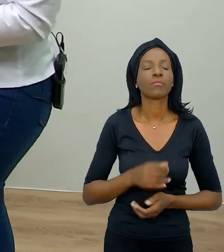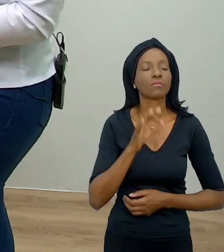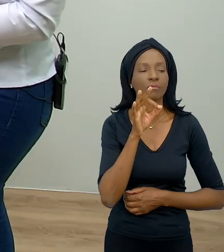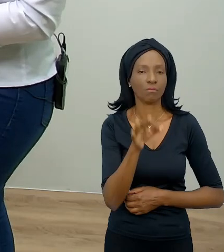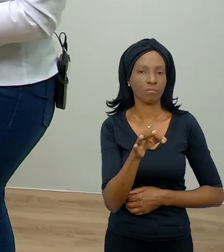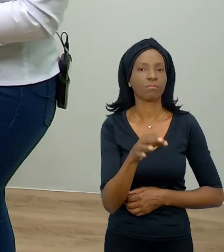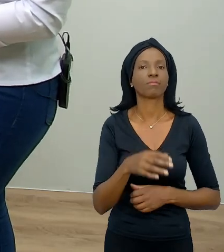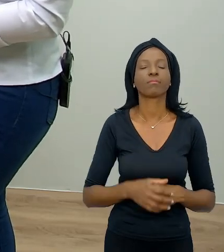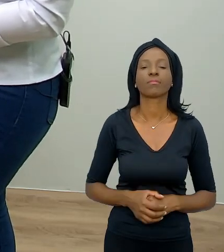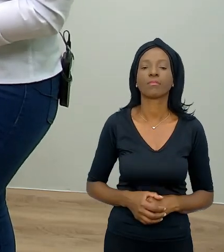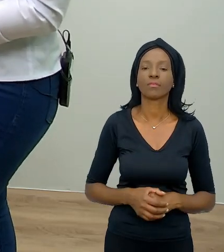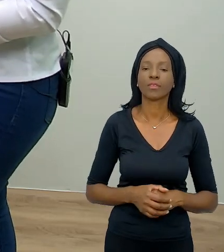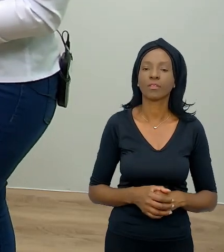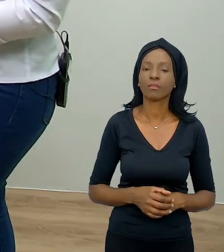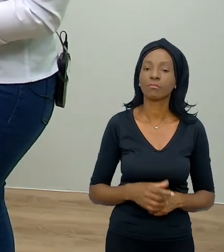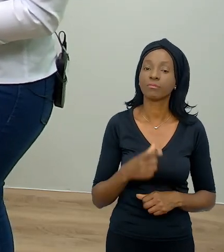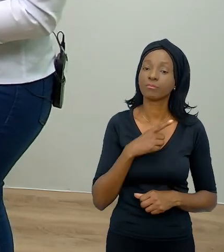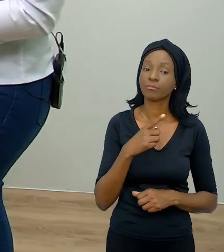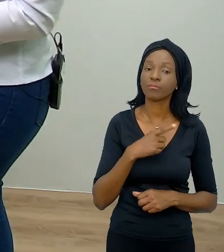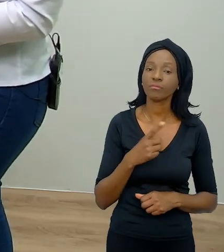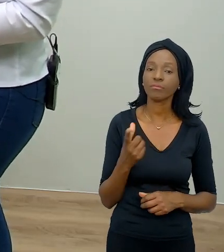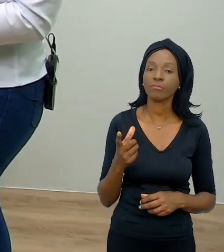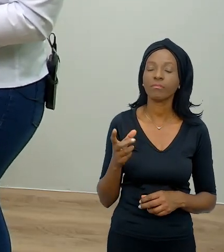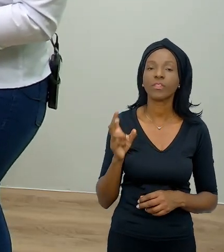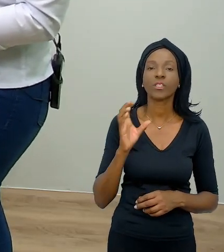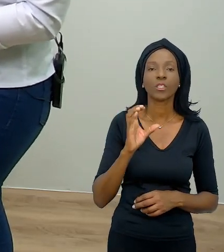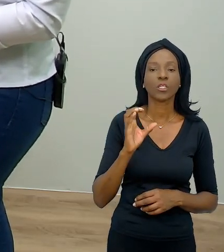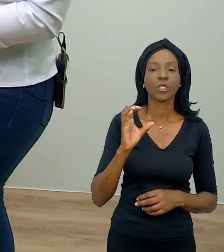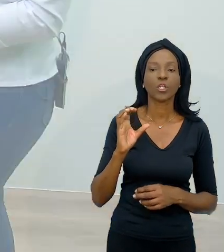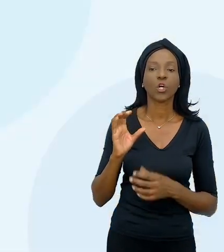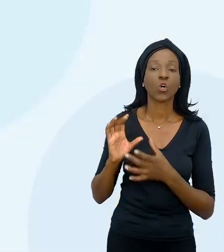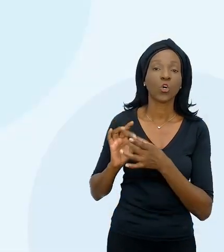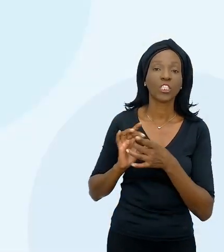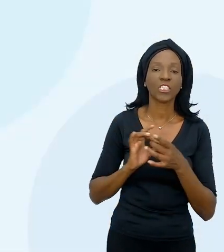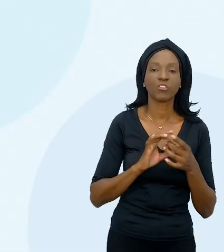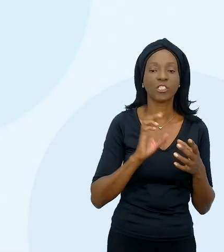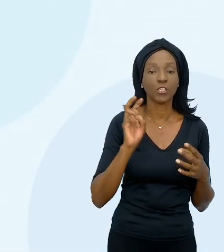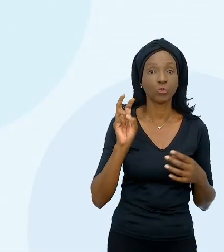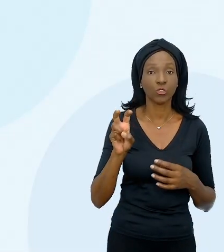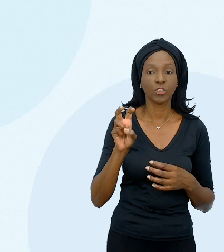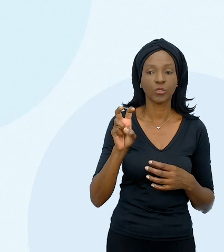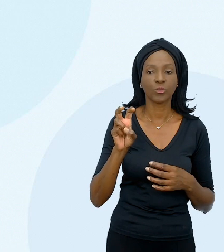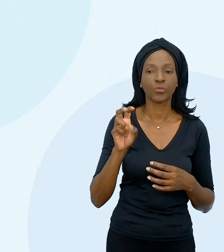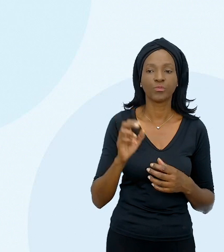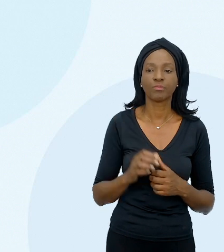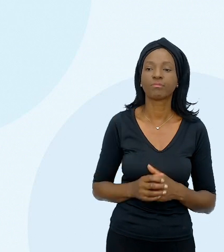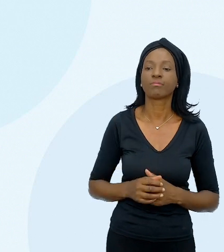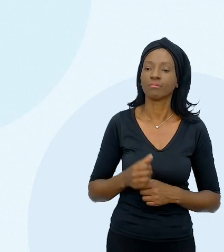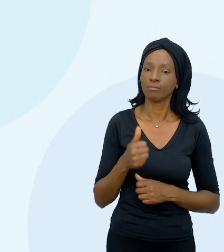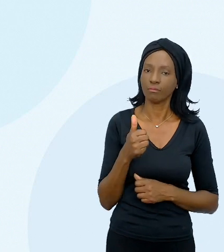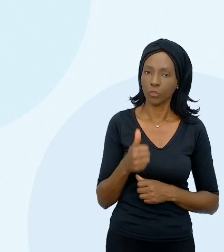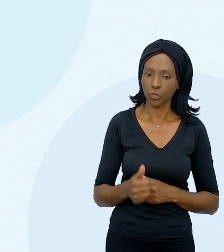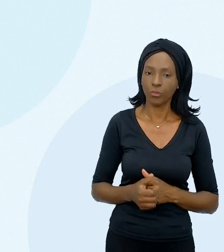tenho... Conectividade. Conectividade. Agora é o quinto. Muito bem.